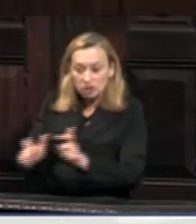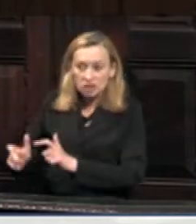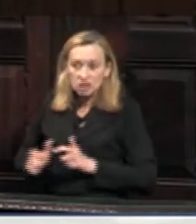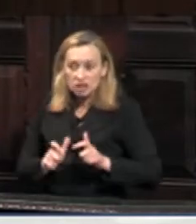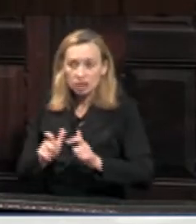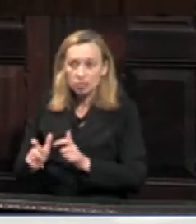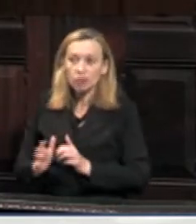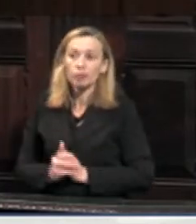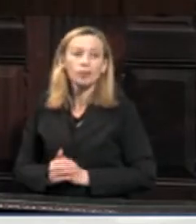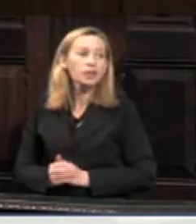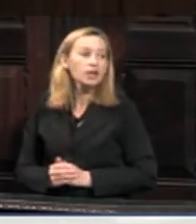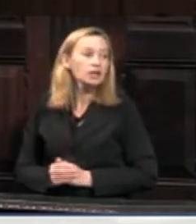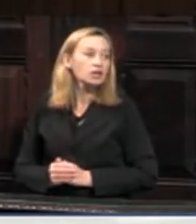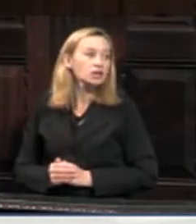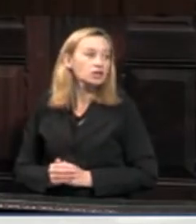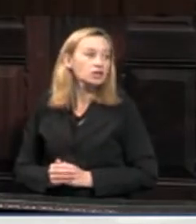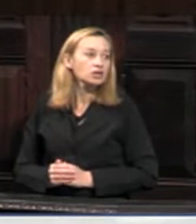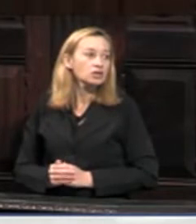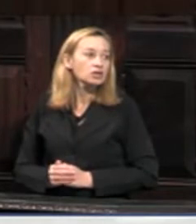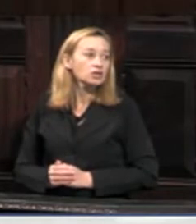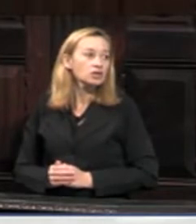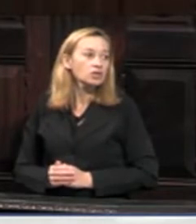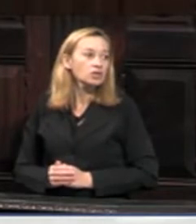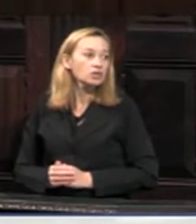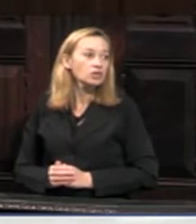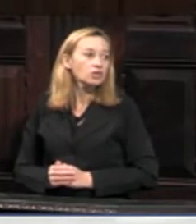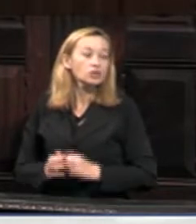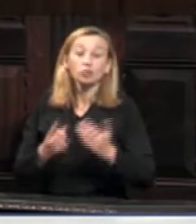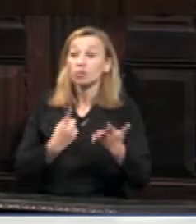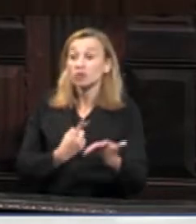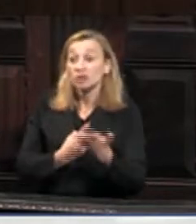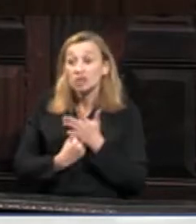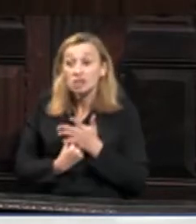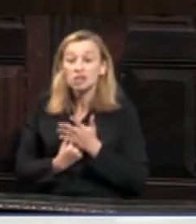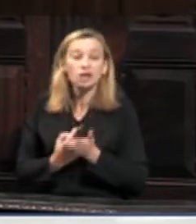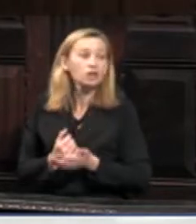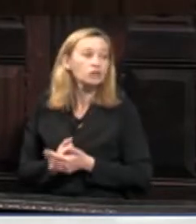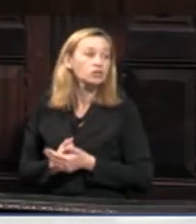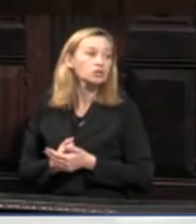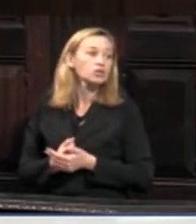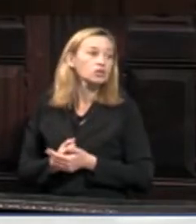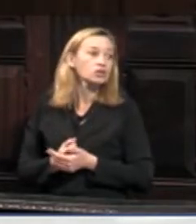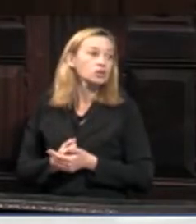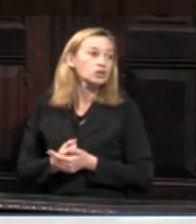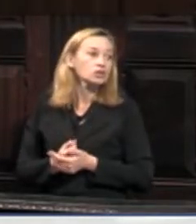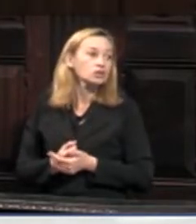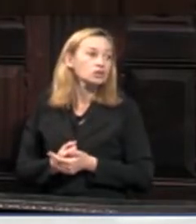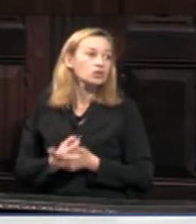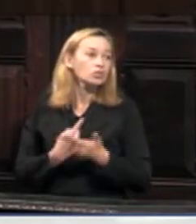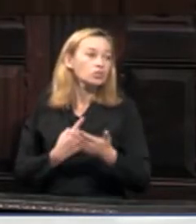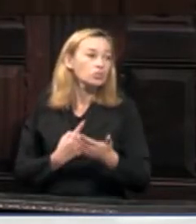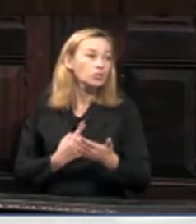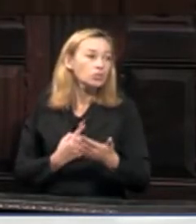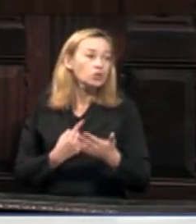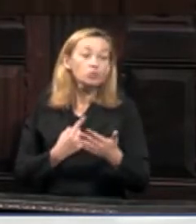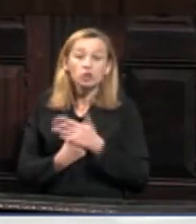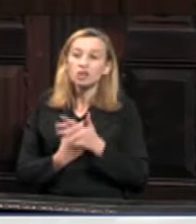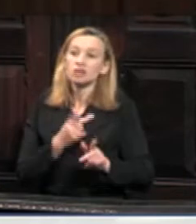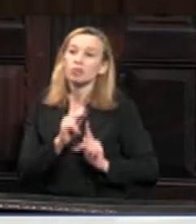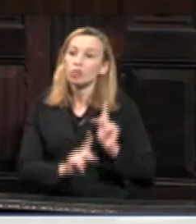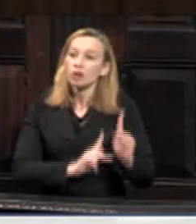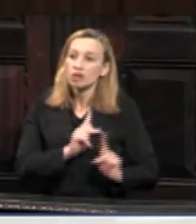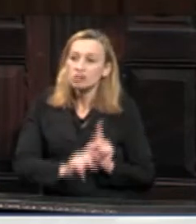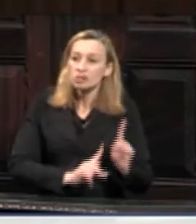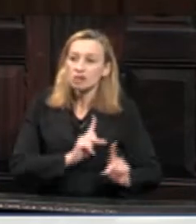que seria a questão da prevenção, né, do tratamento de proteção à